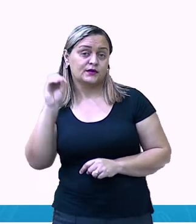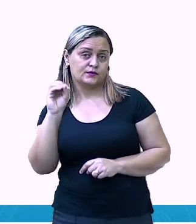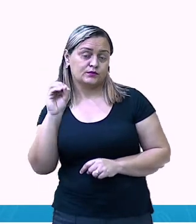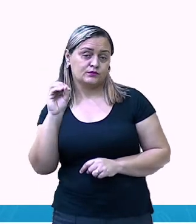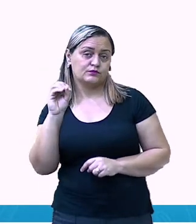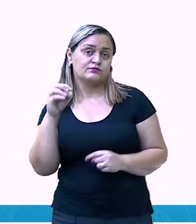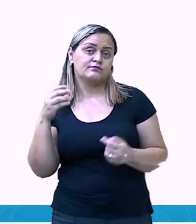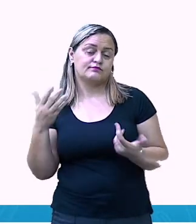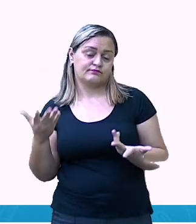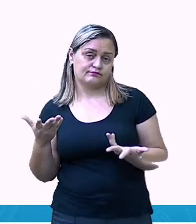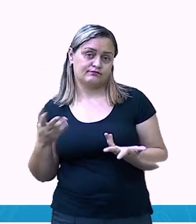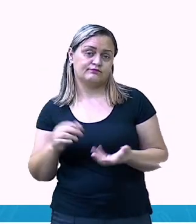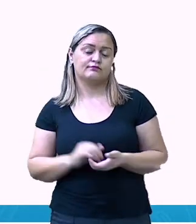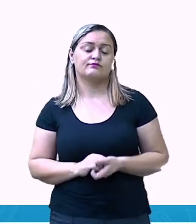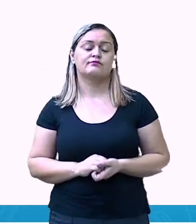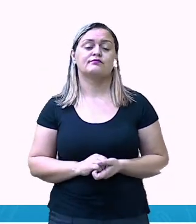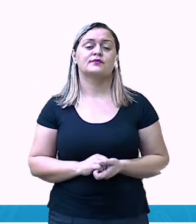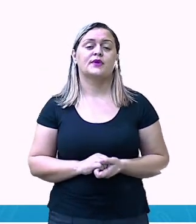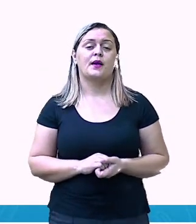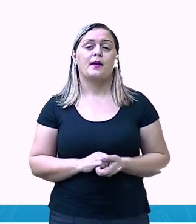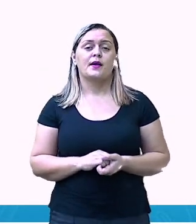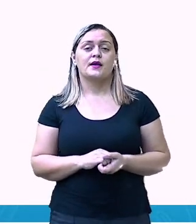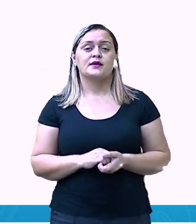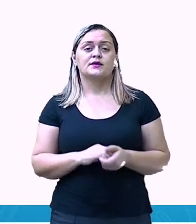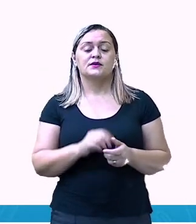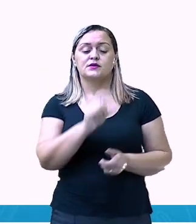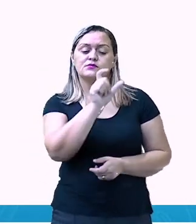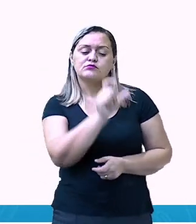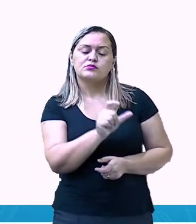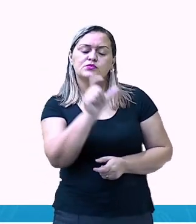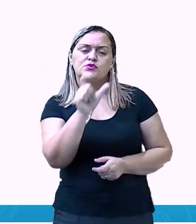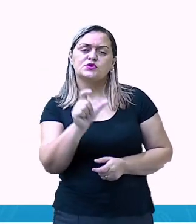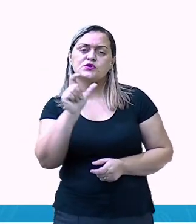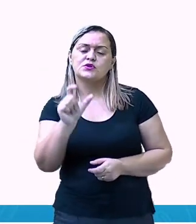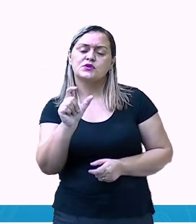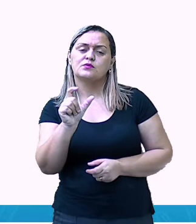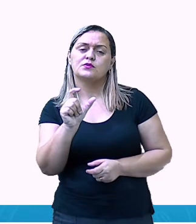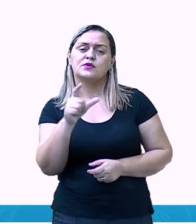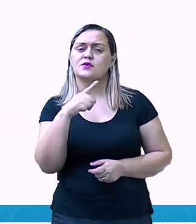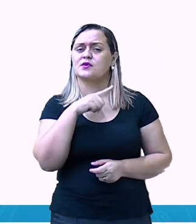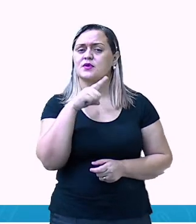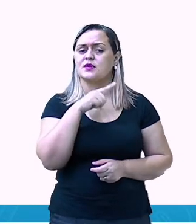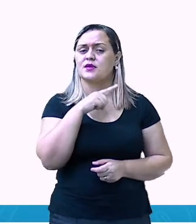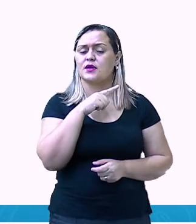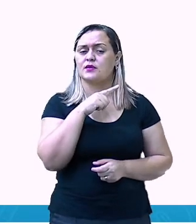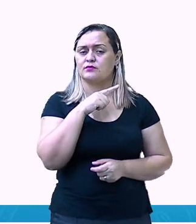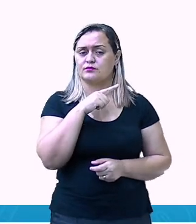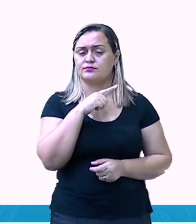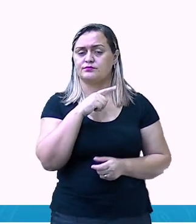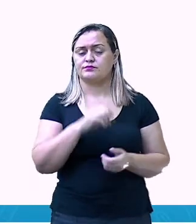São, por exemplo, a gente é uma palavra que só tem essa sílaba. E aí,